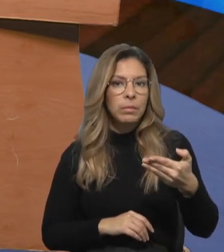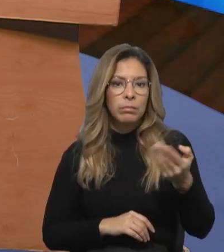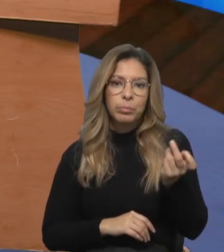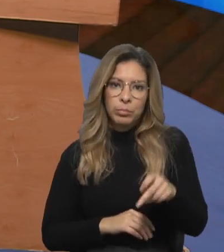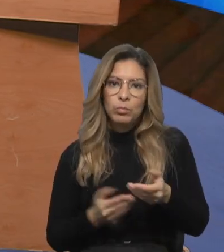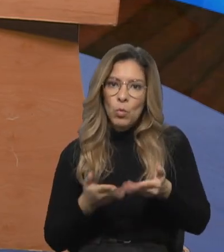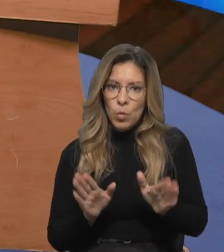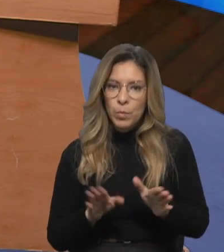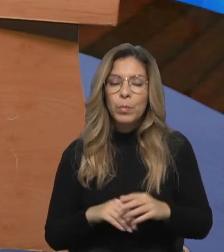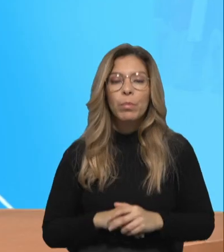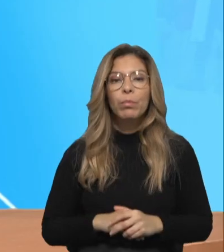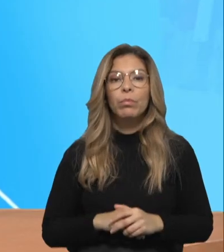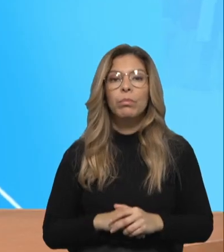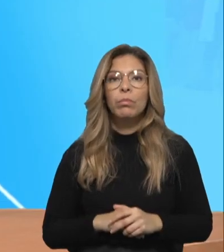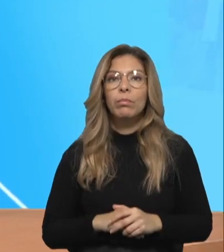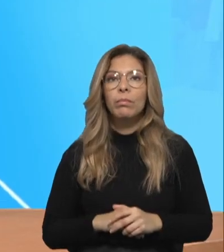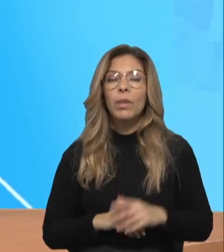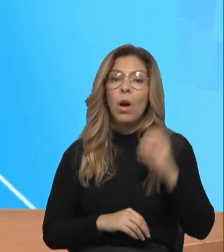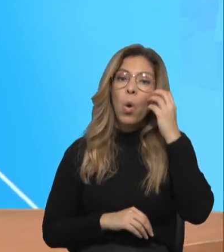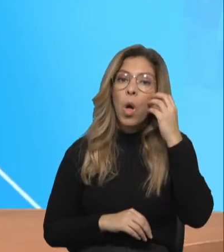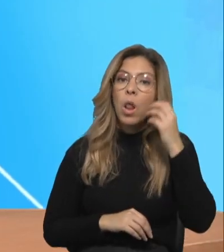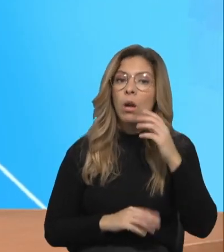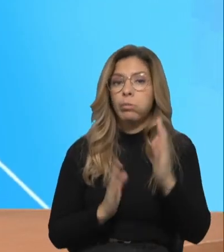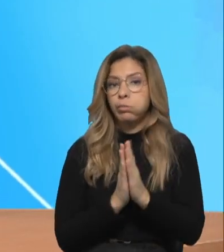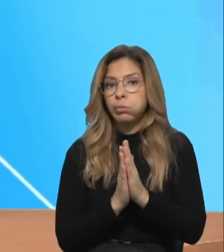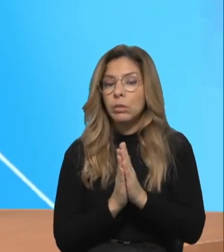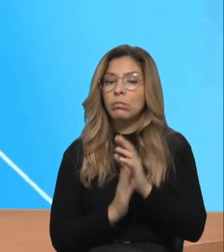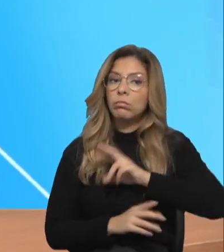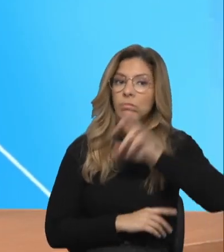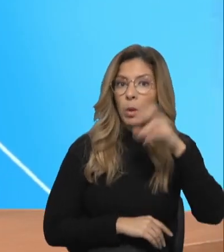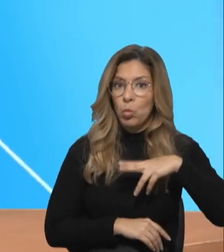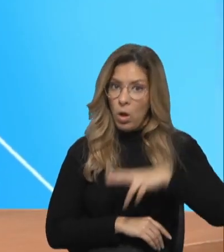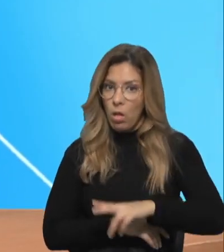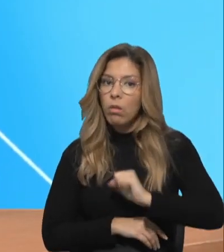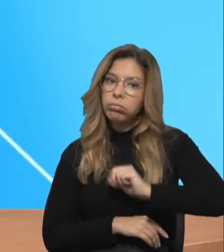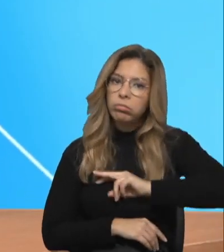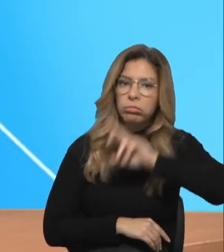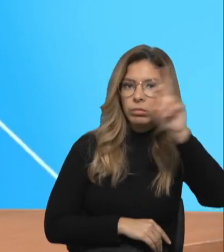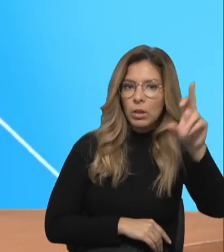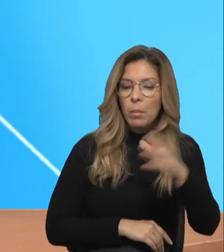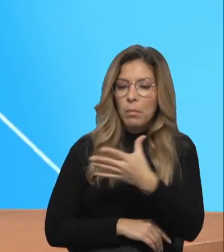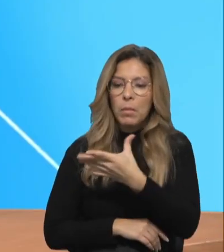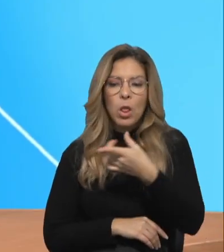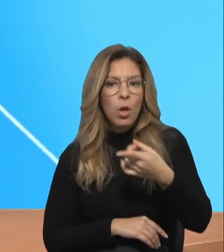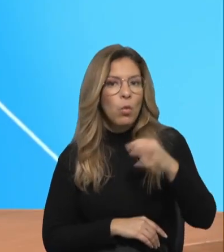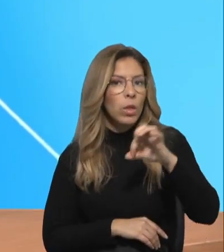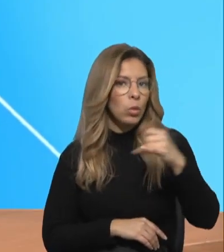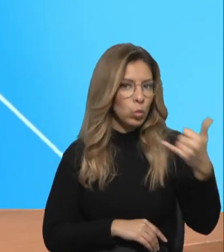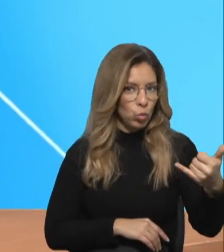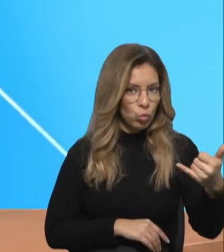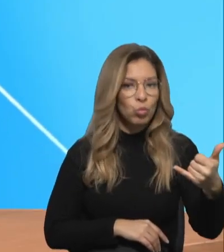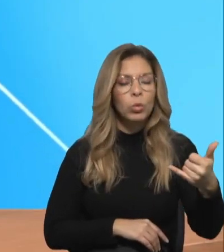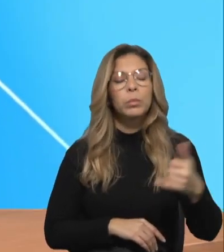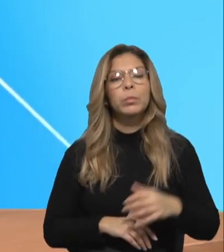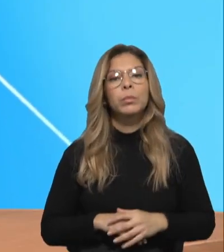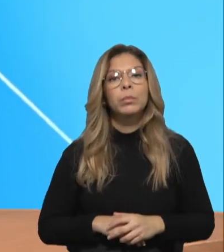os dominicanos chegaram a Angola, alguns dominicanos portugueses chegaram a Angola em 1982.